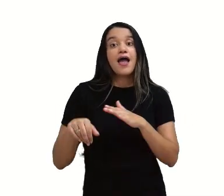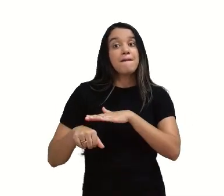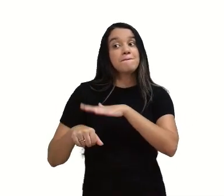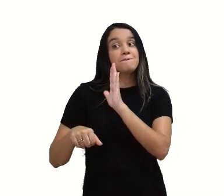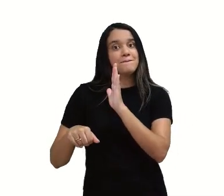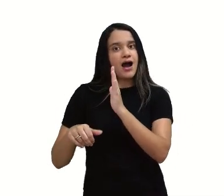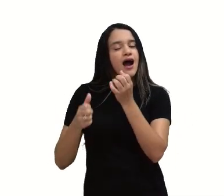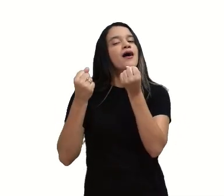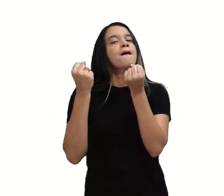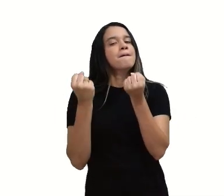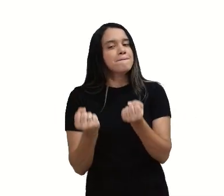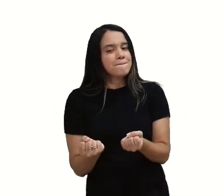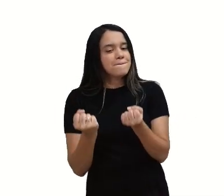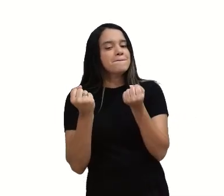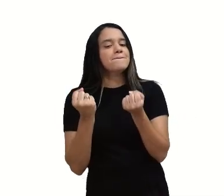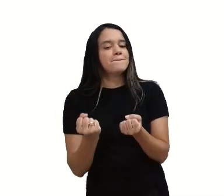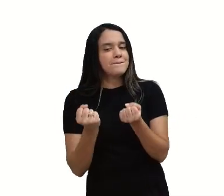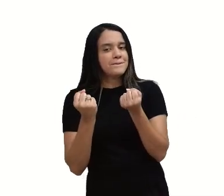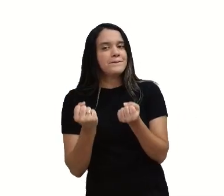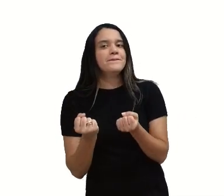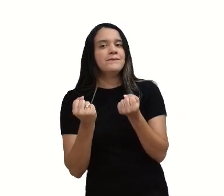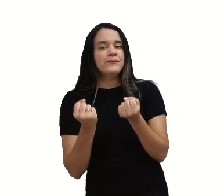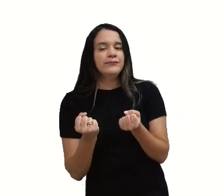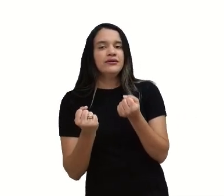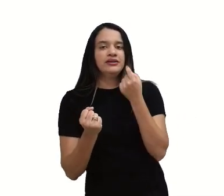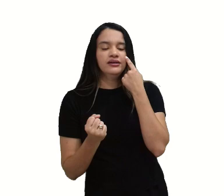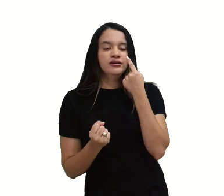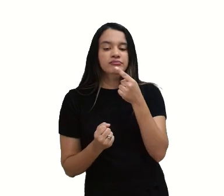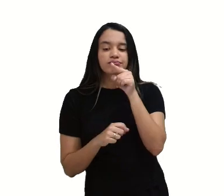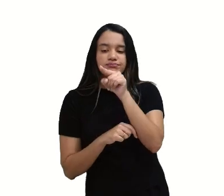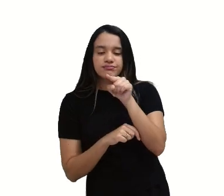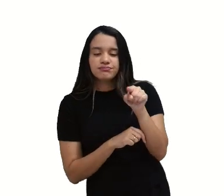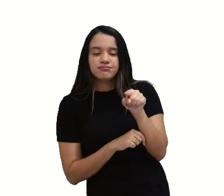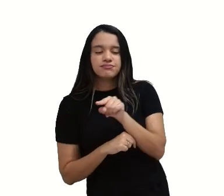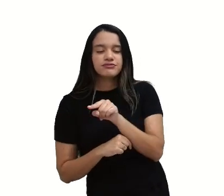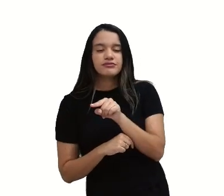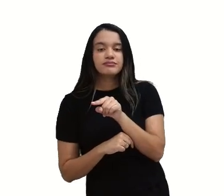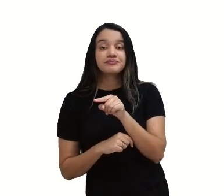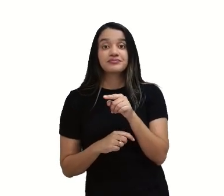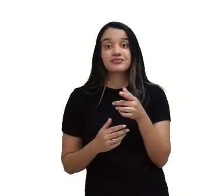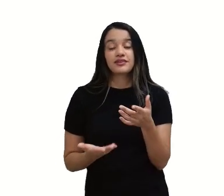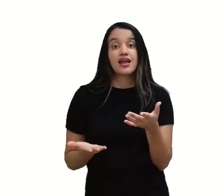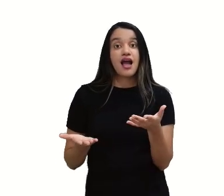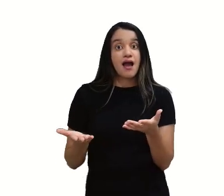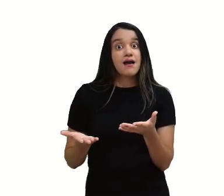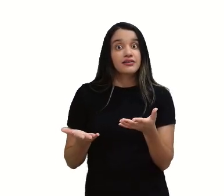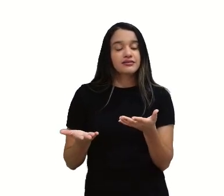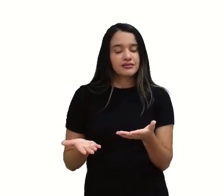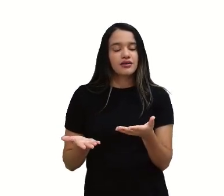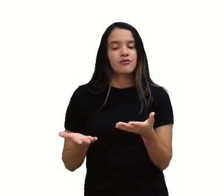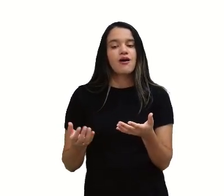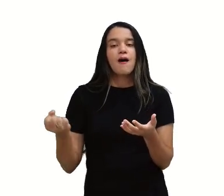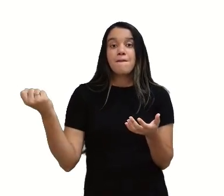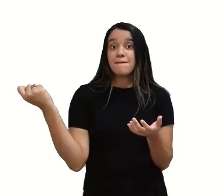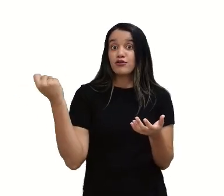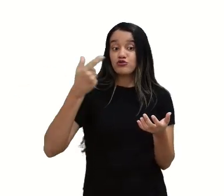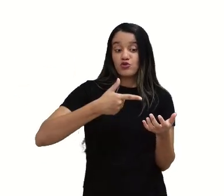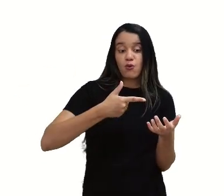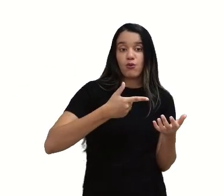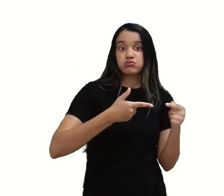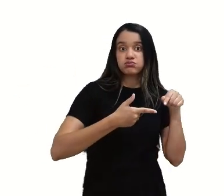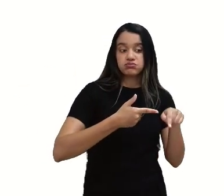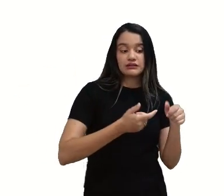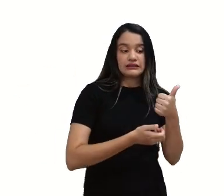que eu utilizei esse daí é o maior que. Ou seja, 3 bolinhas é maior do que uma bolinha